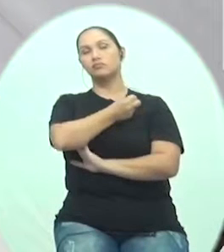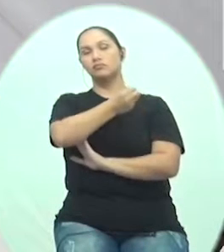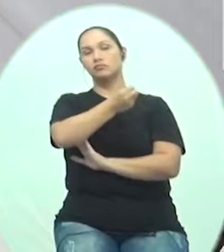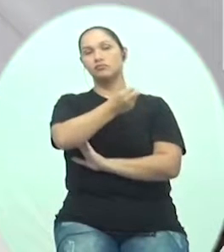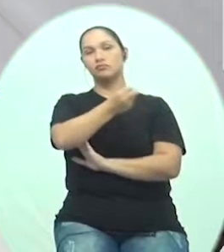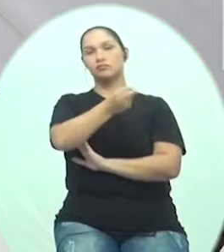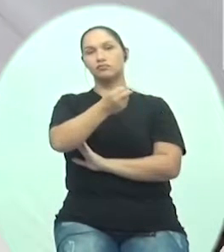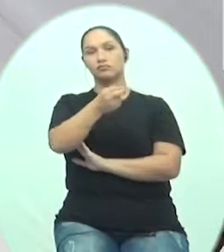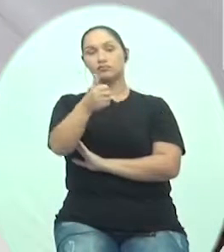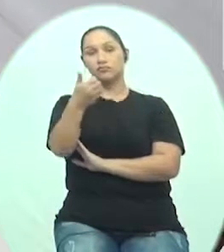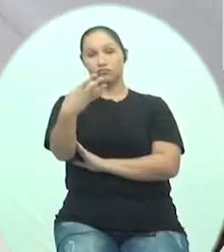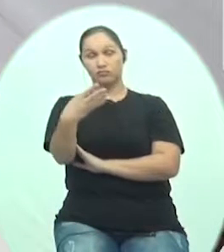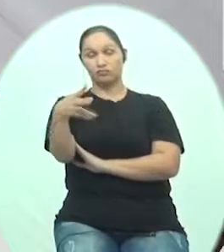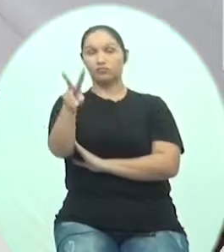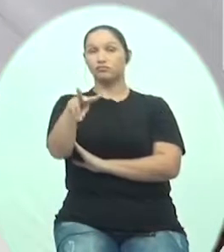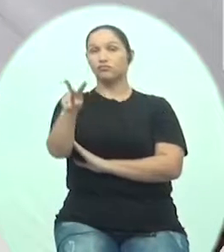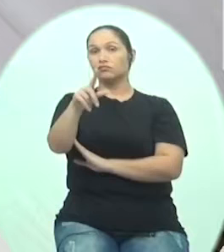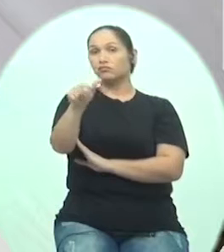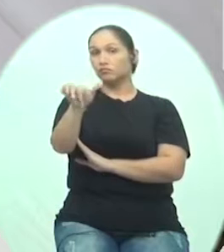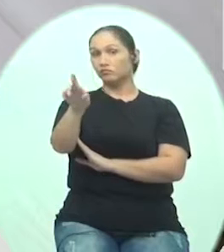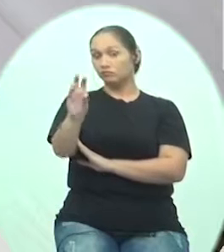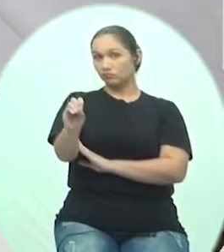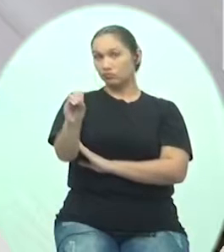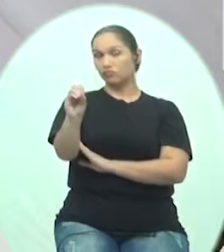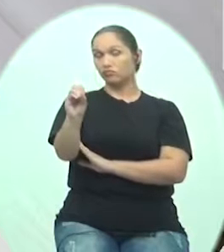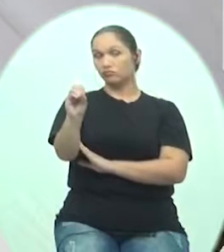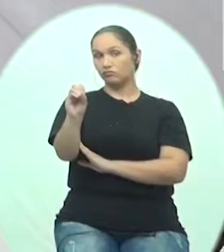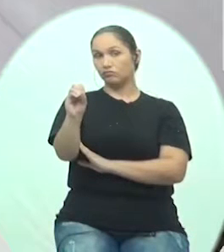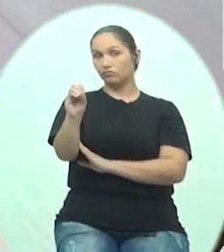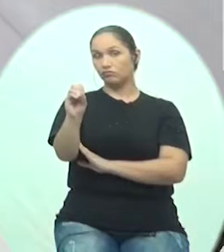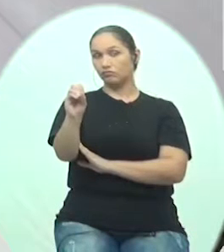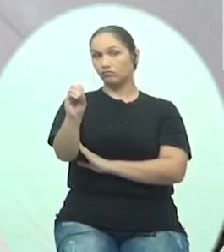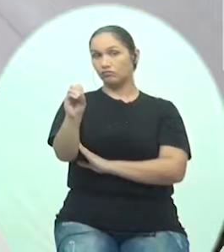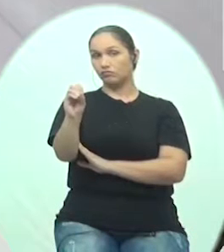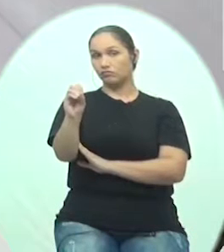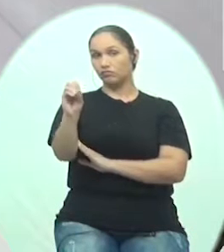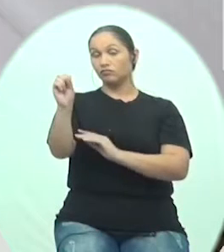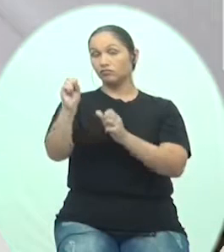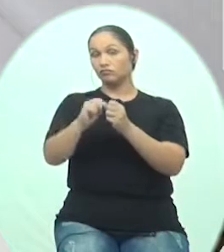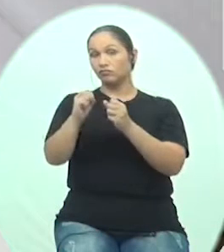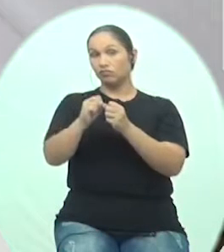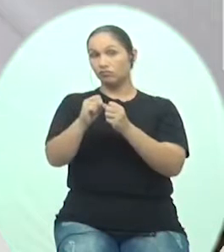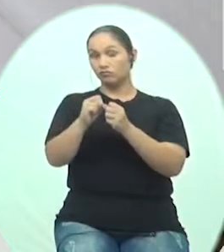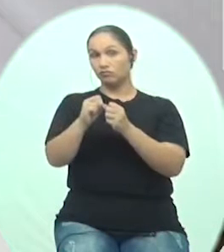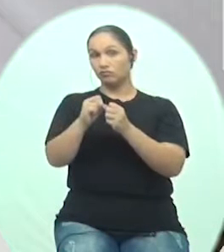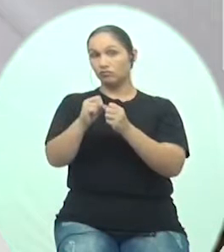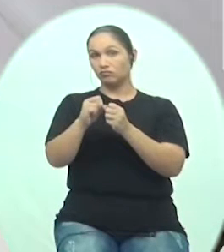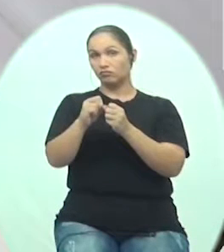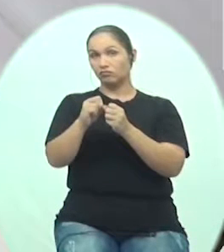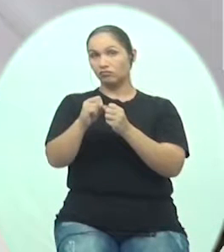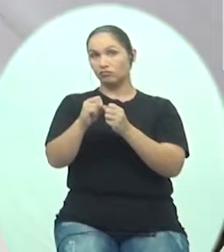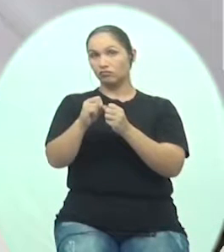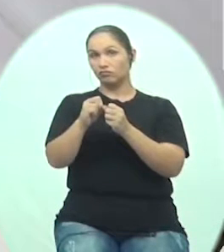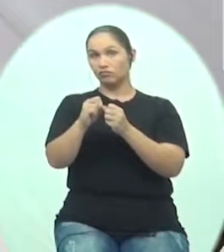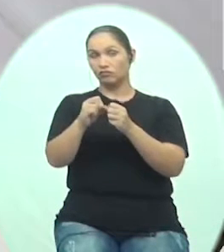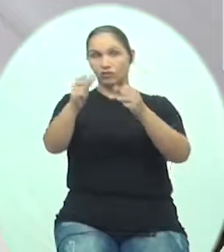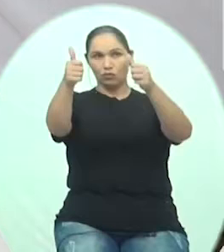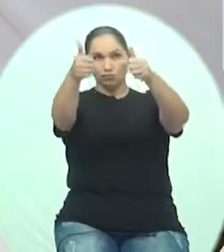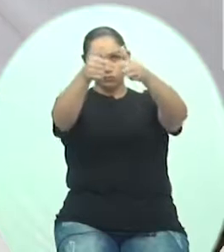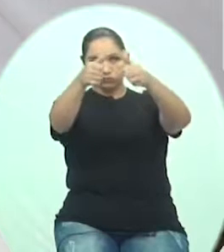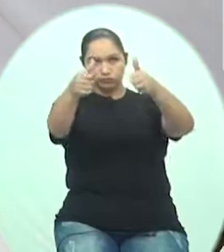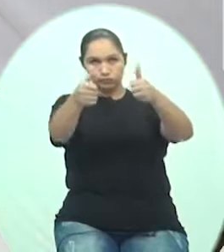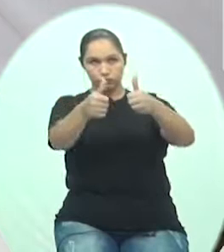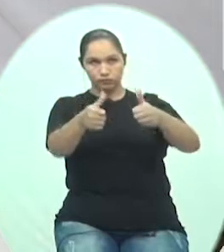14/2020 autor vereador zairo José Casagrande assunto construção de um monumento em homenagem